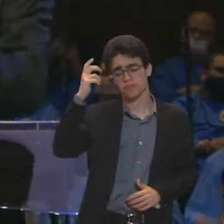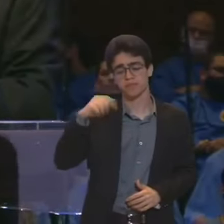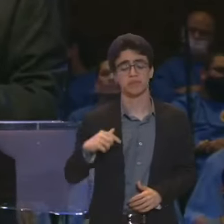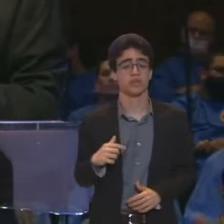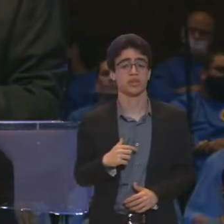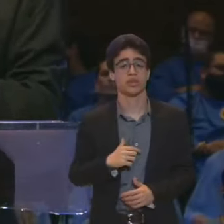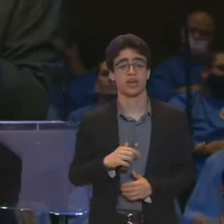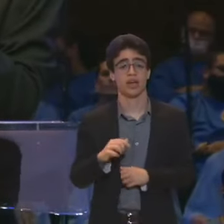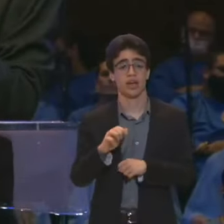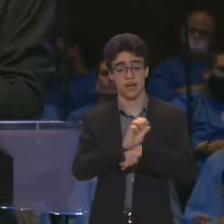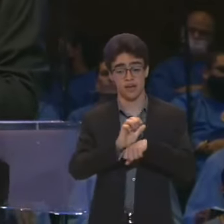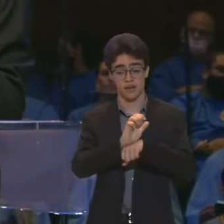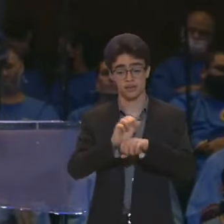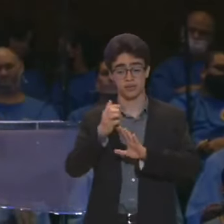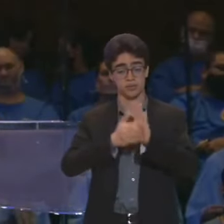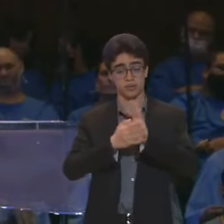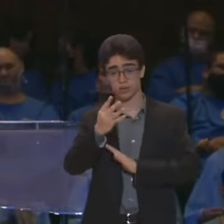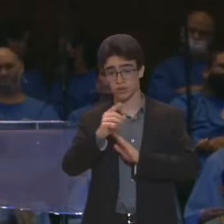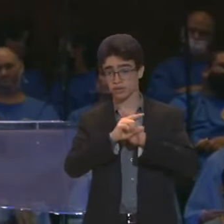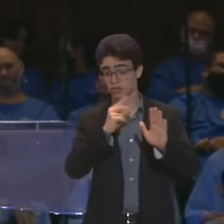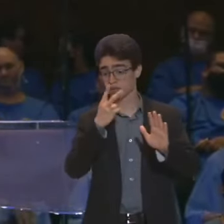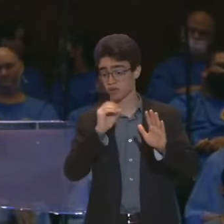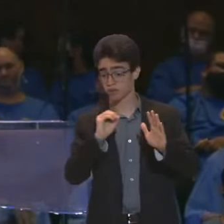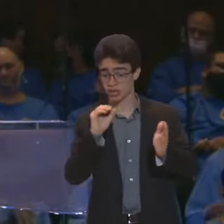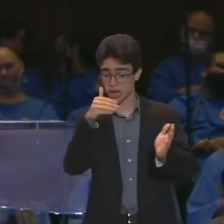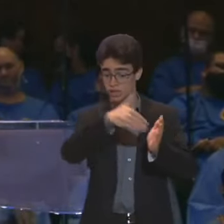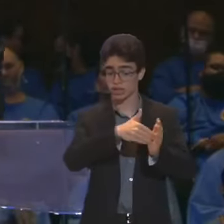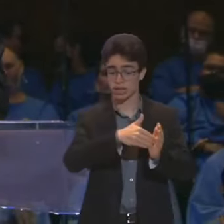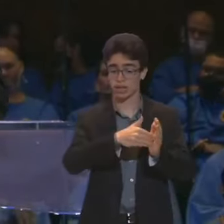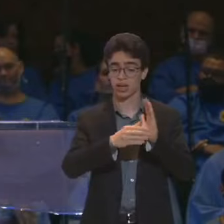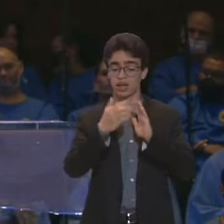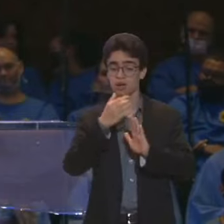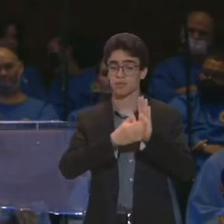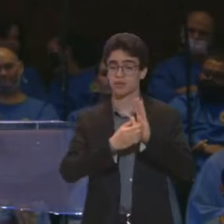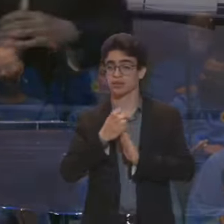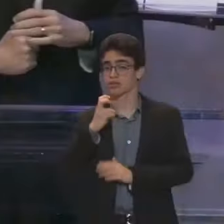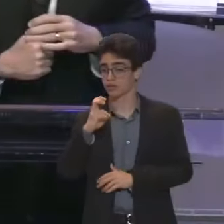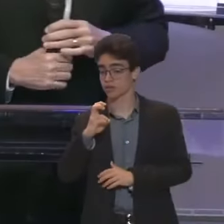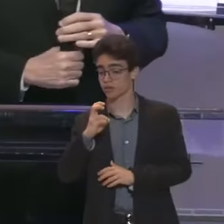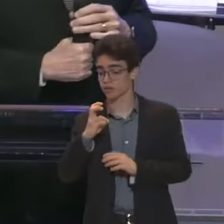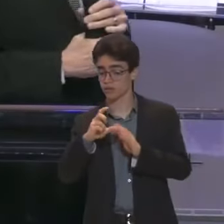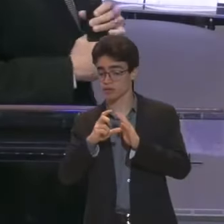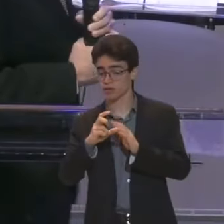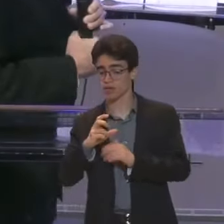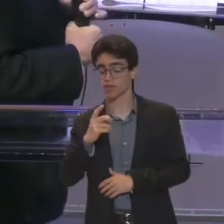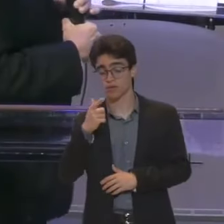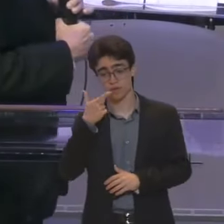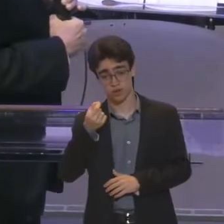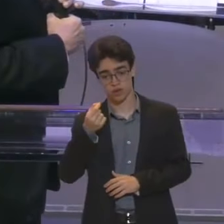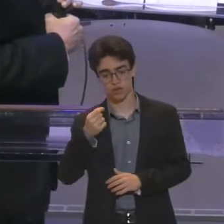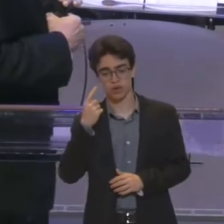Efésios capítulo 4, versículos 20 até o capítulo 5, verso 2, que diz assim, você vai dizer,